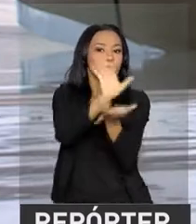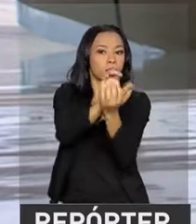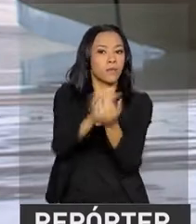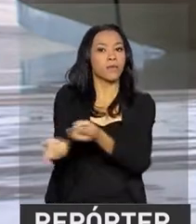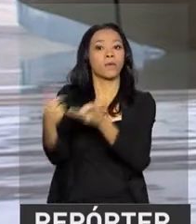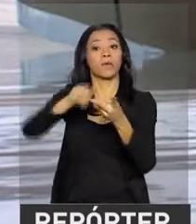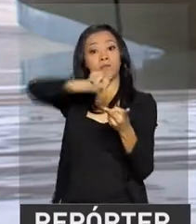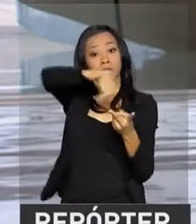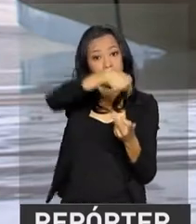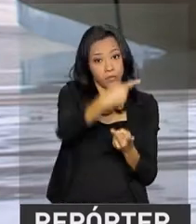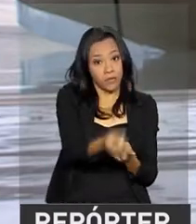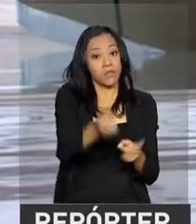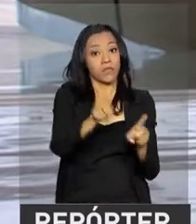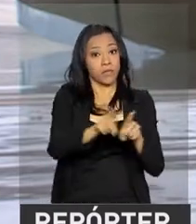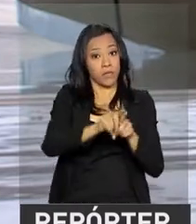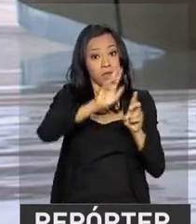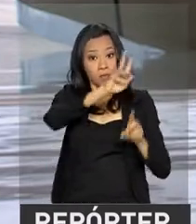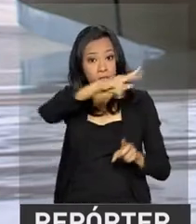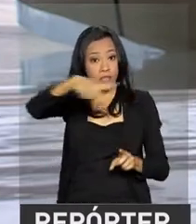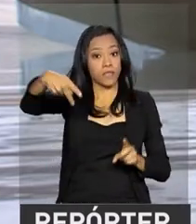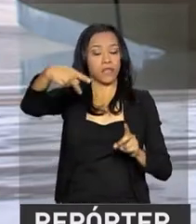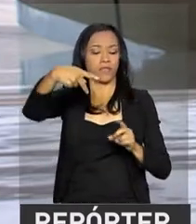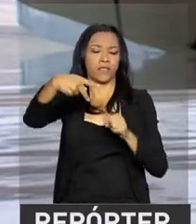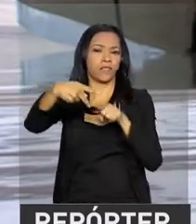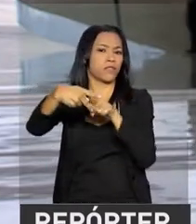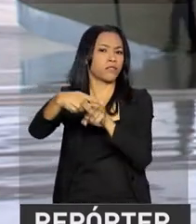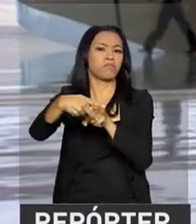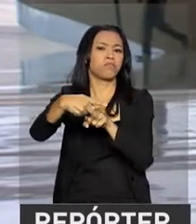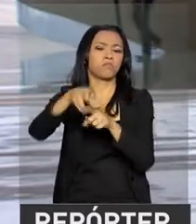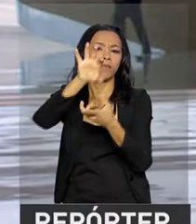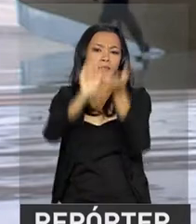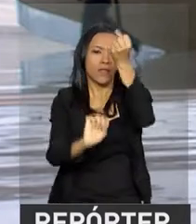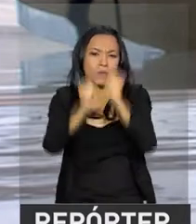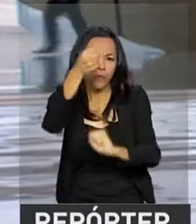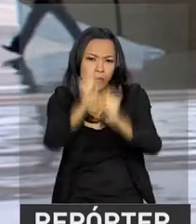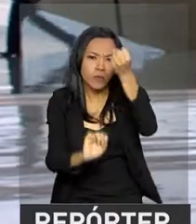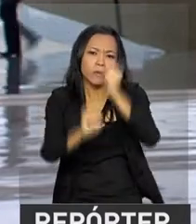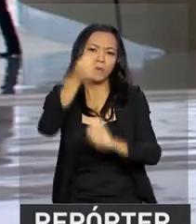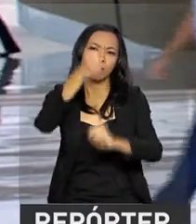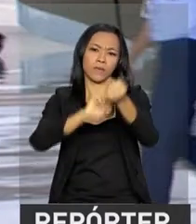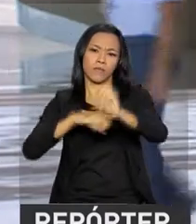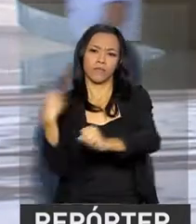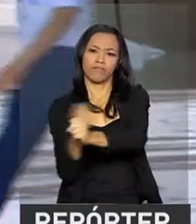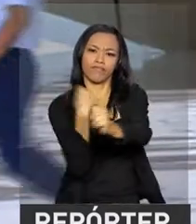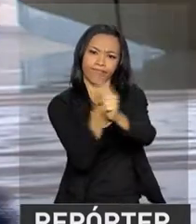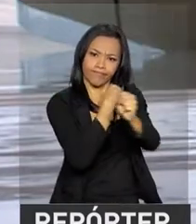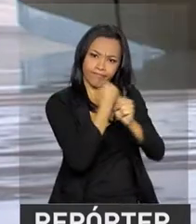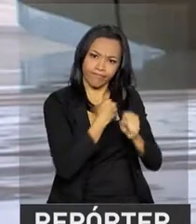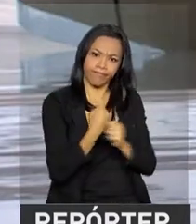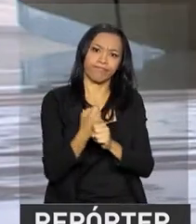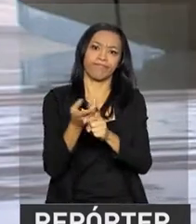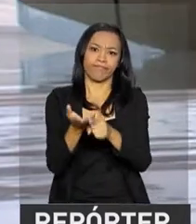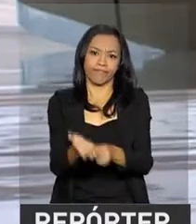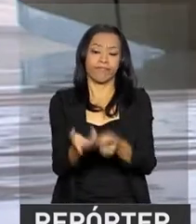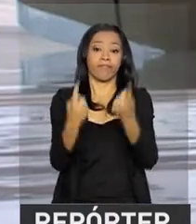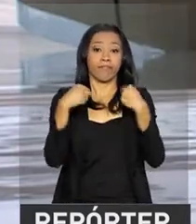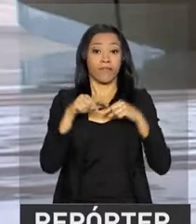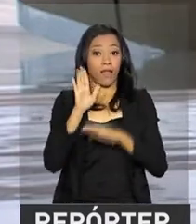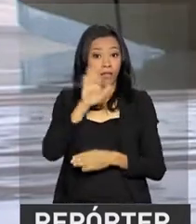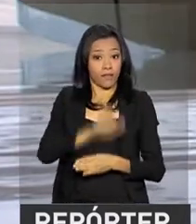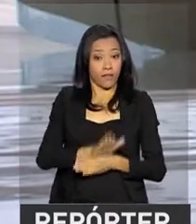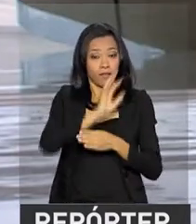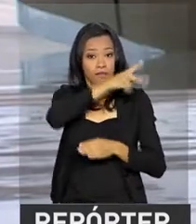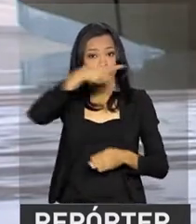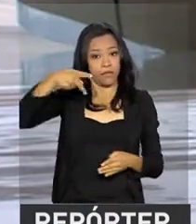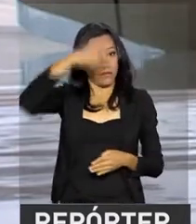Carlos Martins, presidente da Câmara Brasileira da Indústria da Construção. À tarde, o presidente assina o